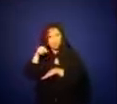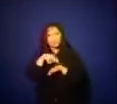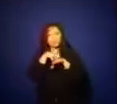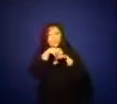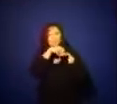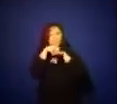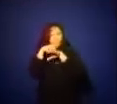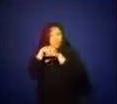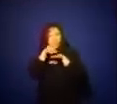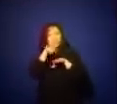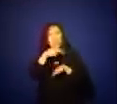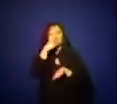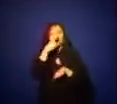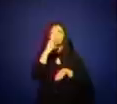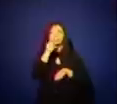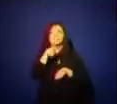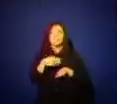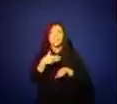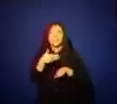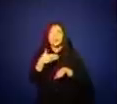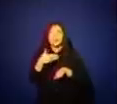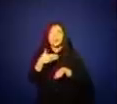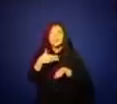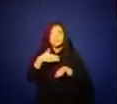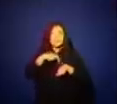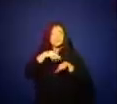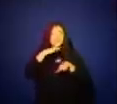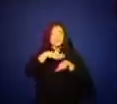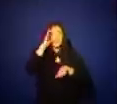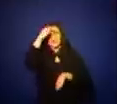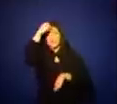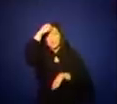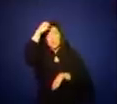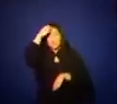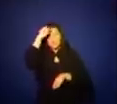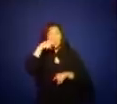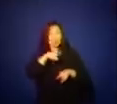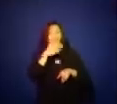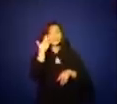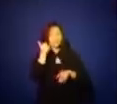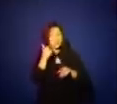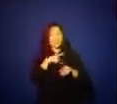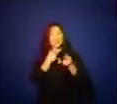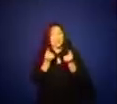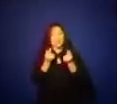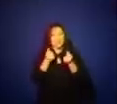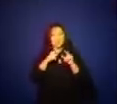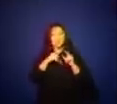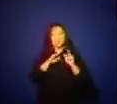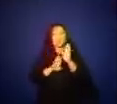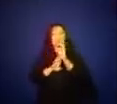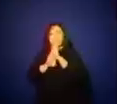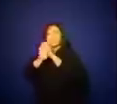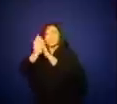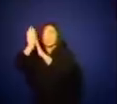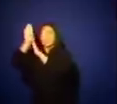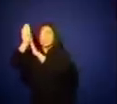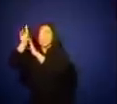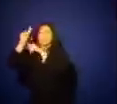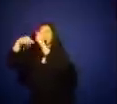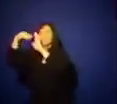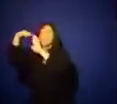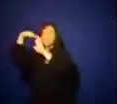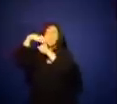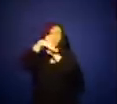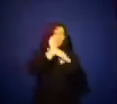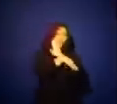o grande culpado pelos cheques oferta quando a gente pega preço de fato ele subiu e caiu mas se você pega o volume transportado só subiu então